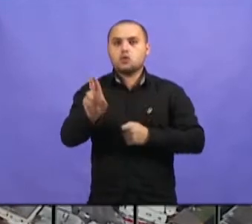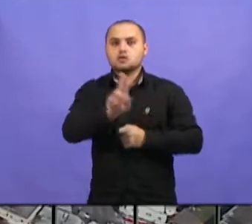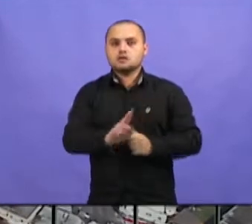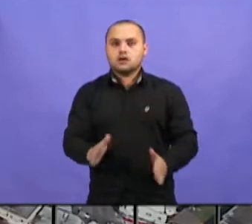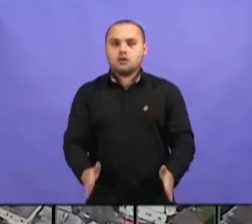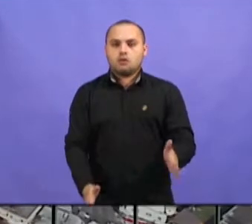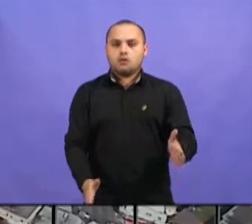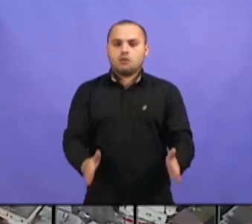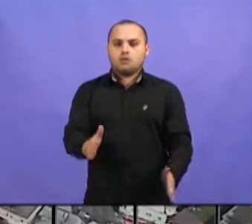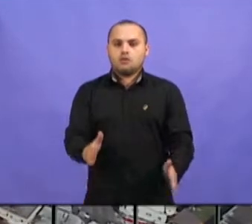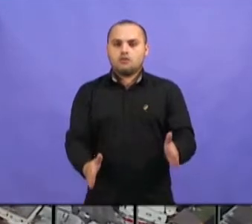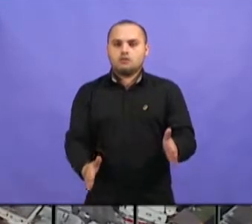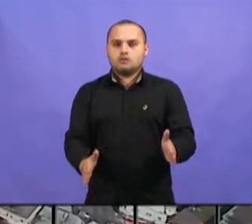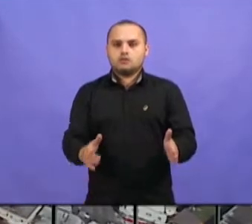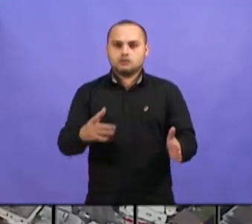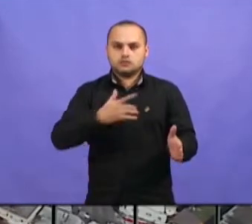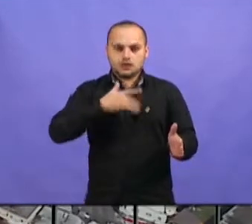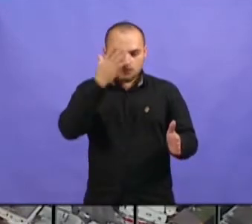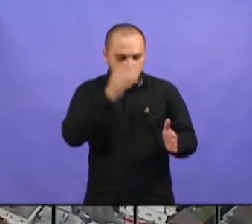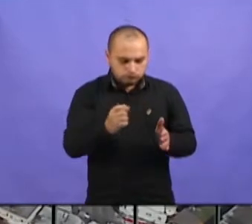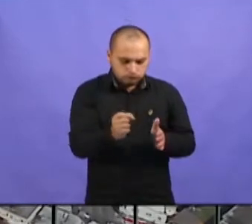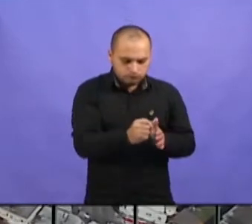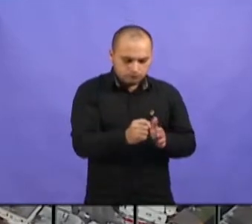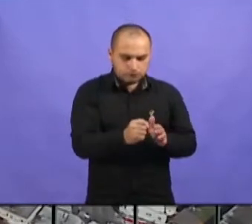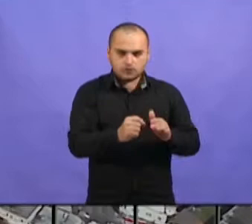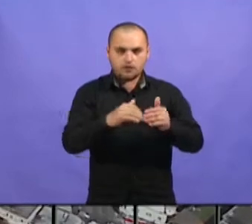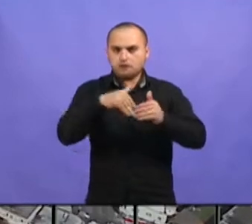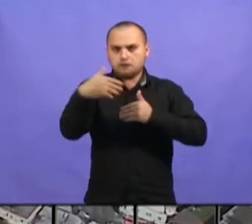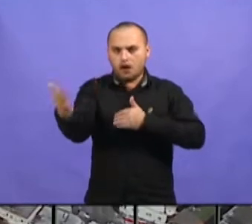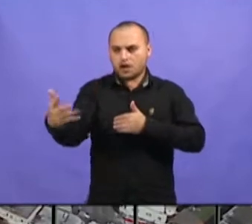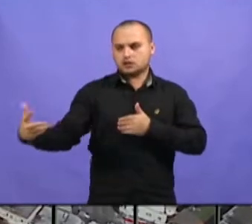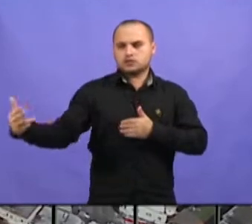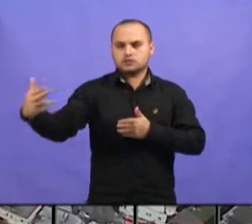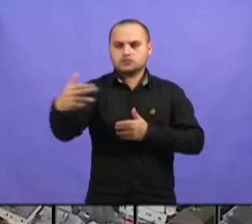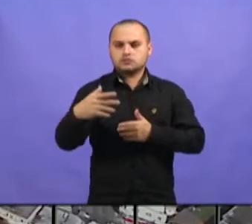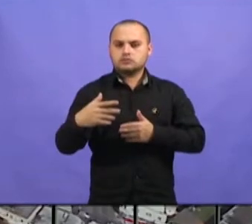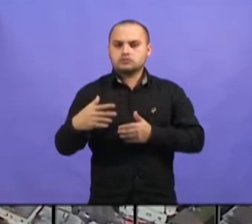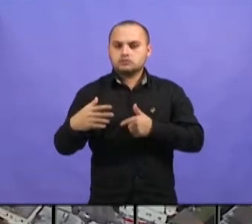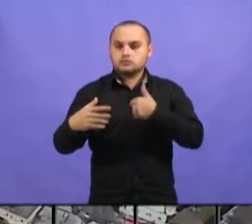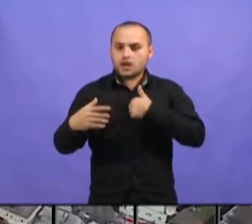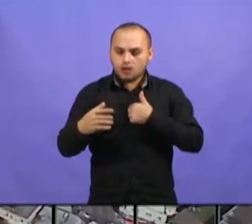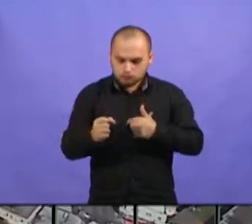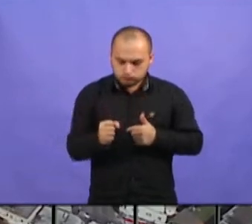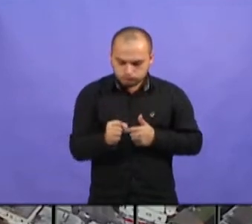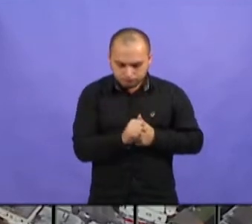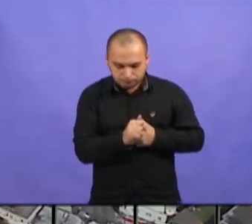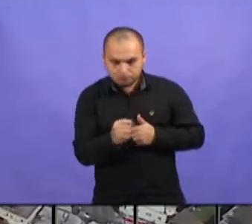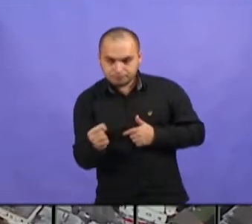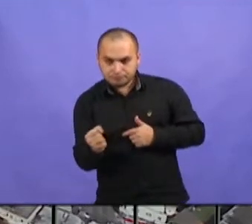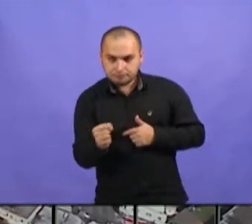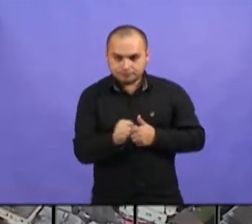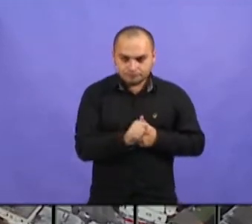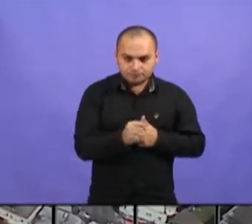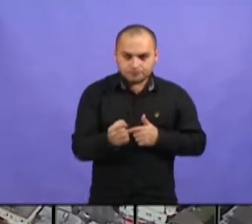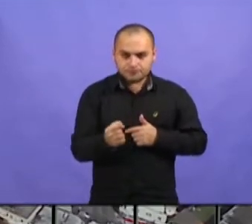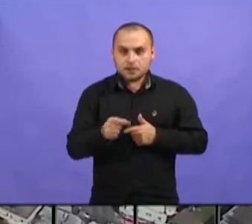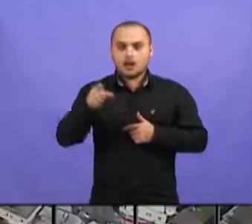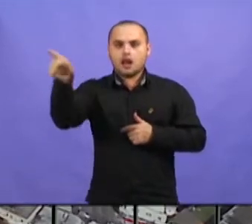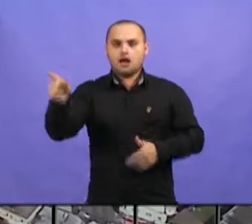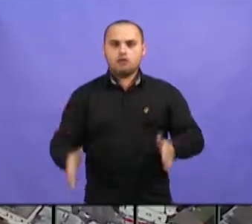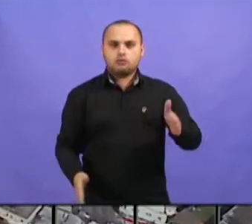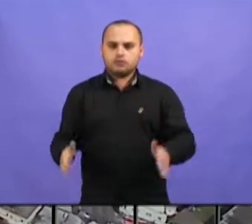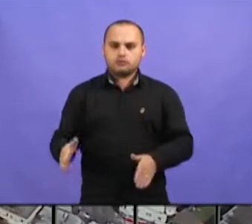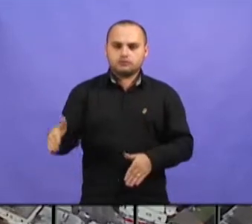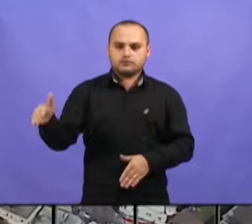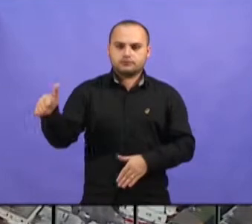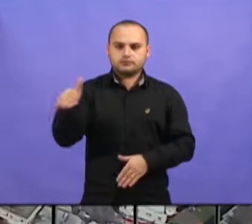Que eu vou estar operando fora do campo cirúrgico e o robô lá na execução do ato, né? Com a ampliação